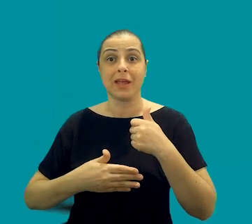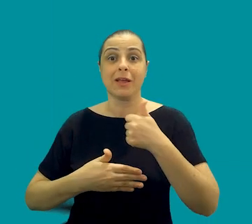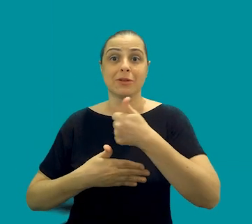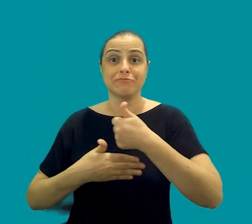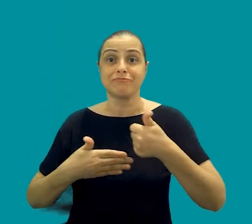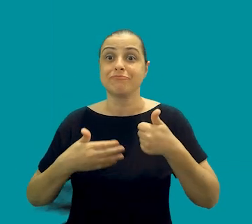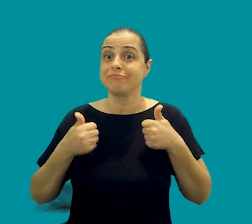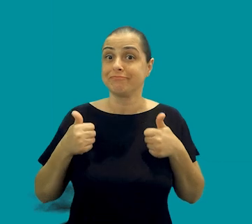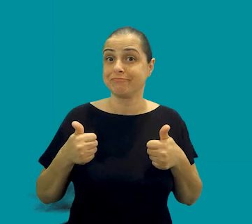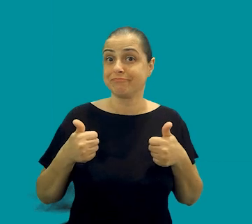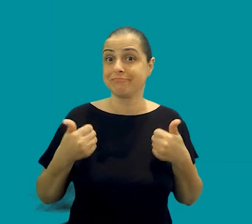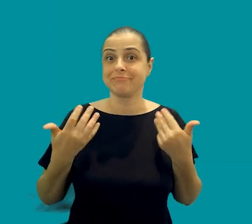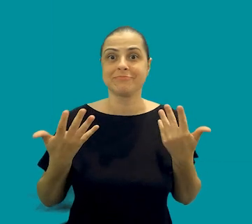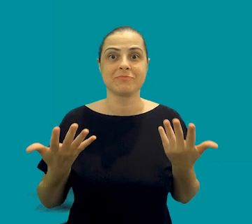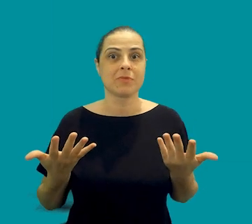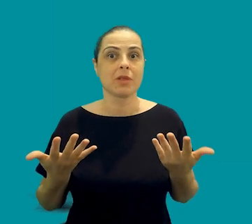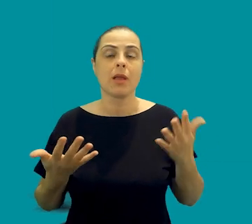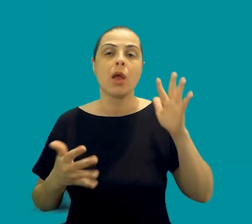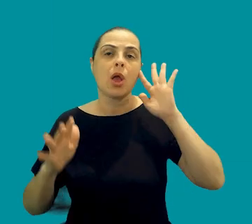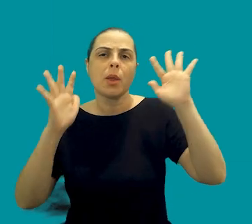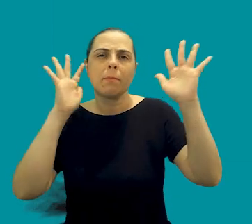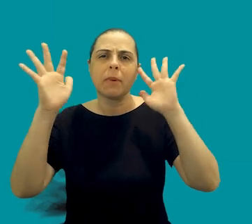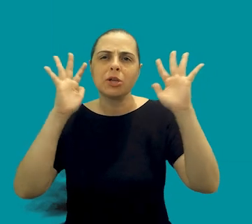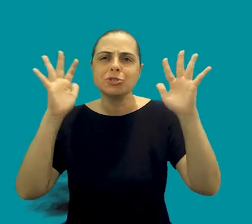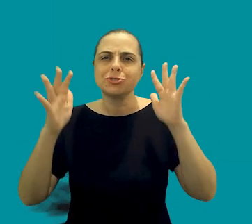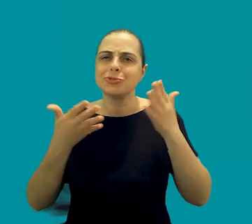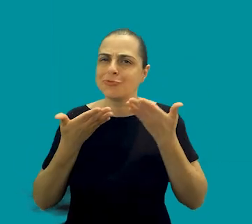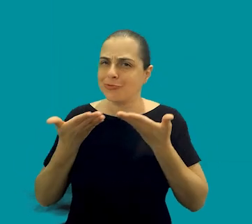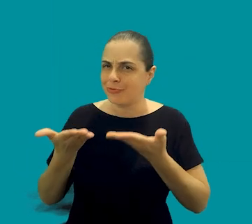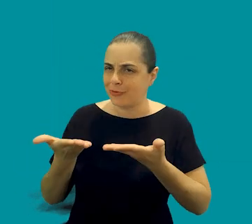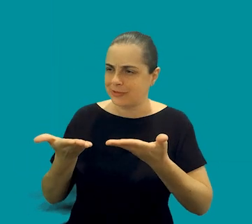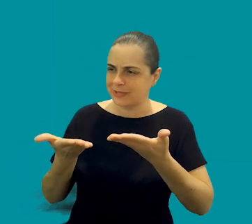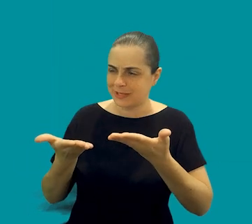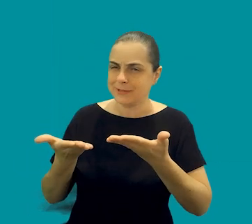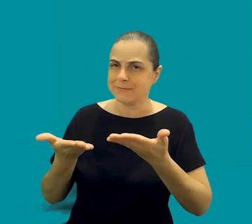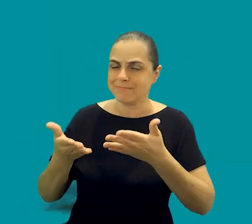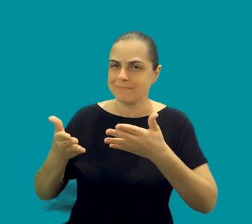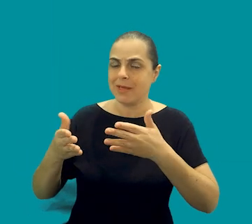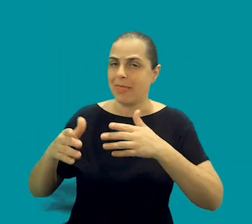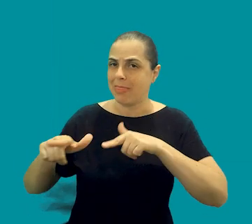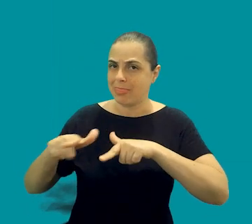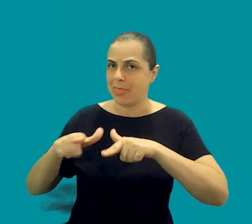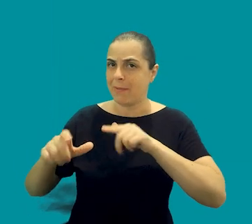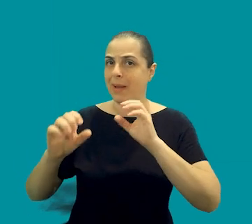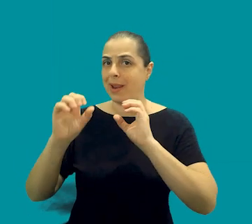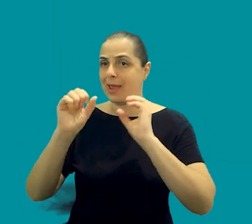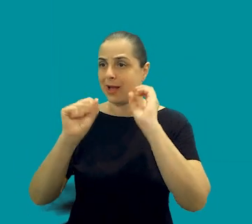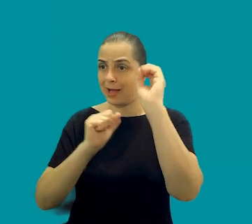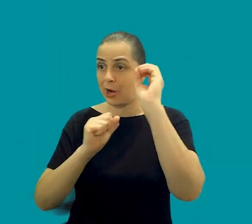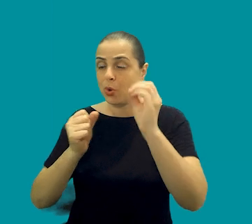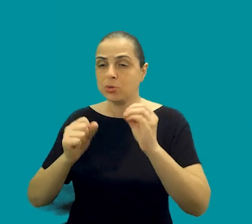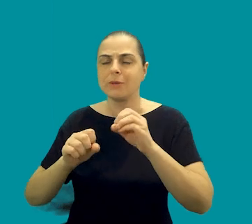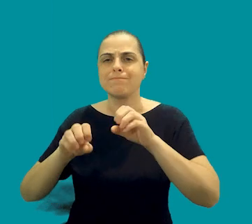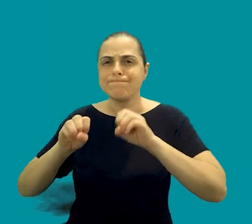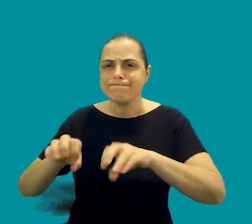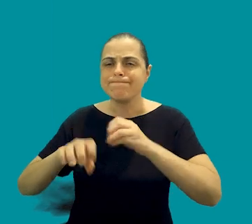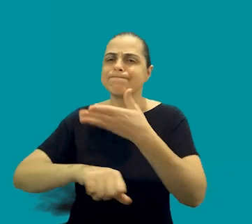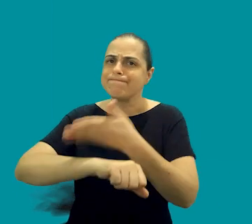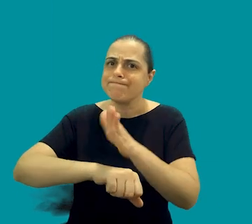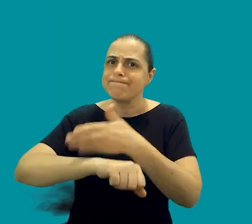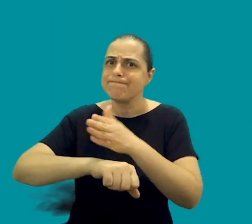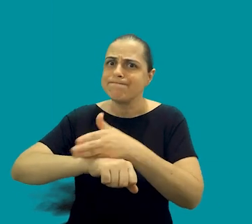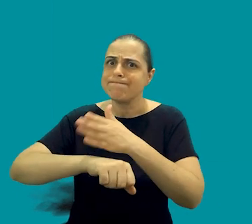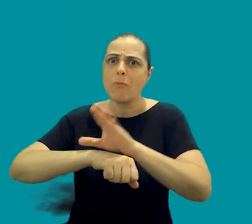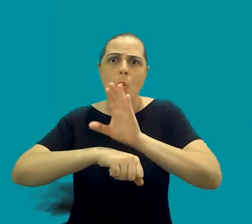vejo desafios aqui do lado de vocês, obviamente, de qualificar essas empresas,